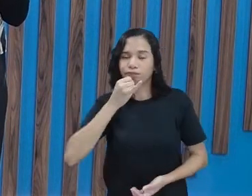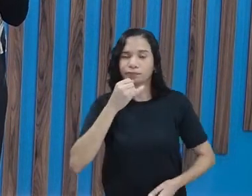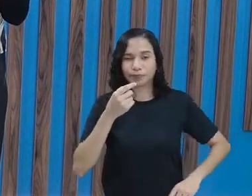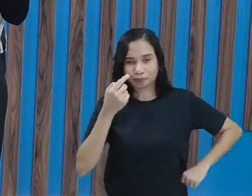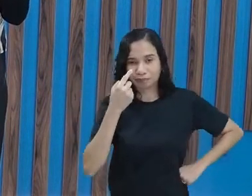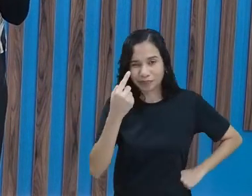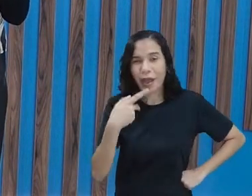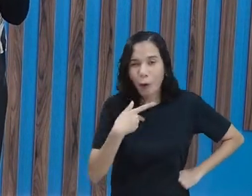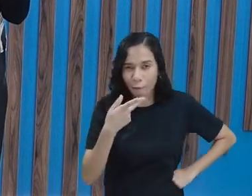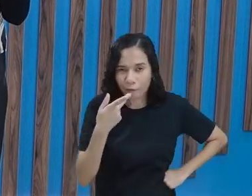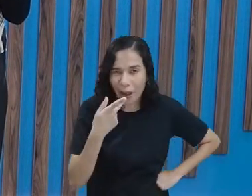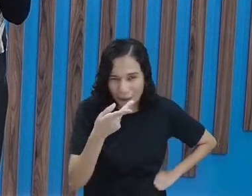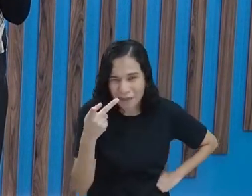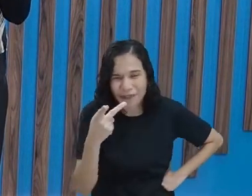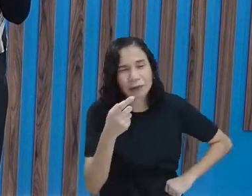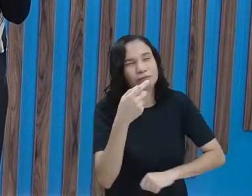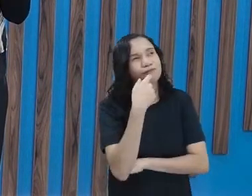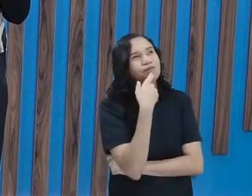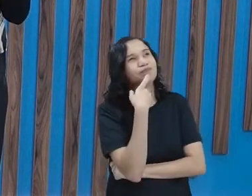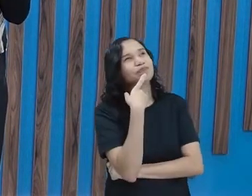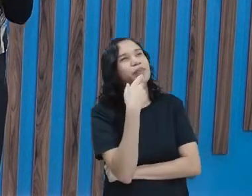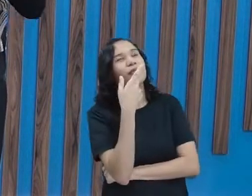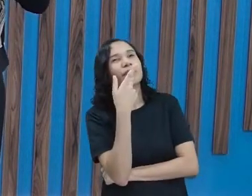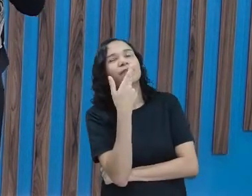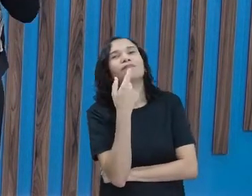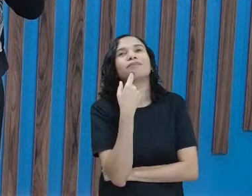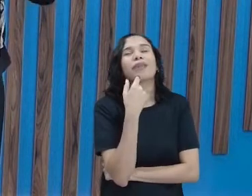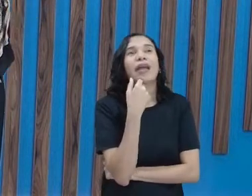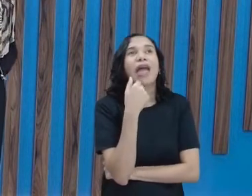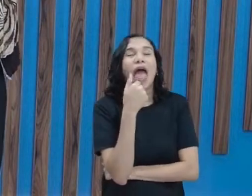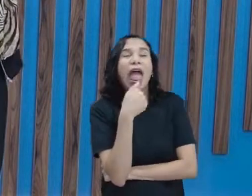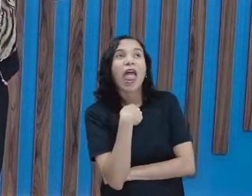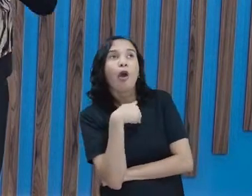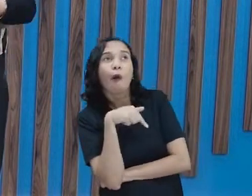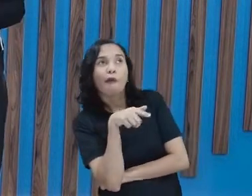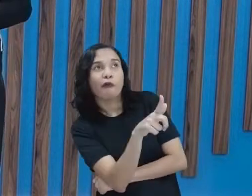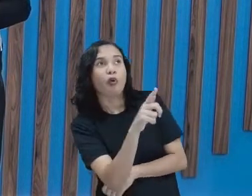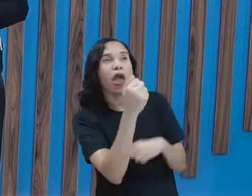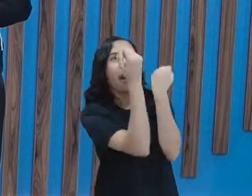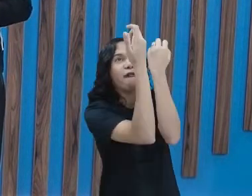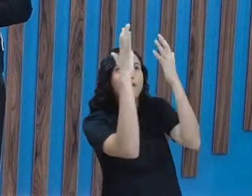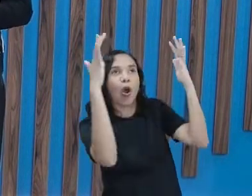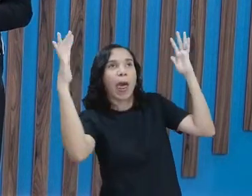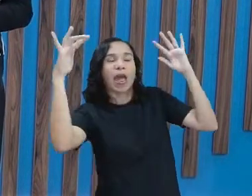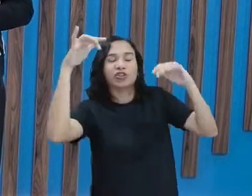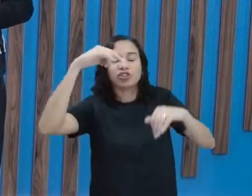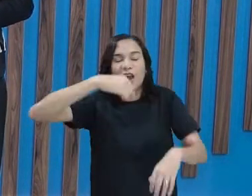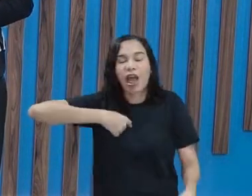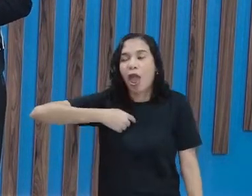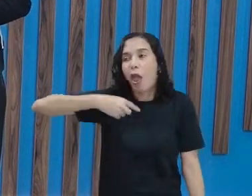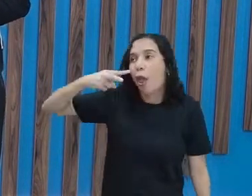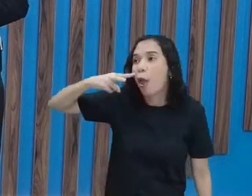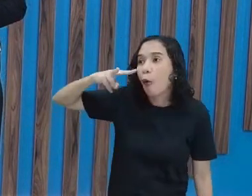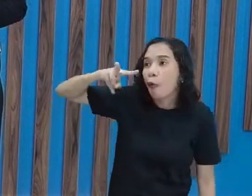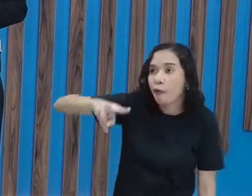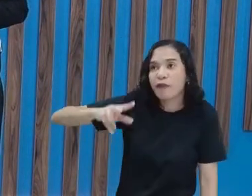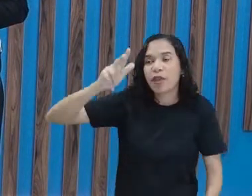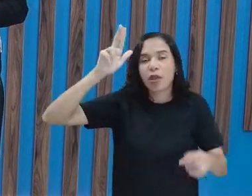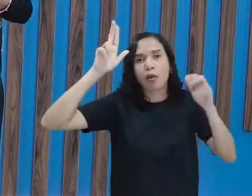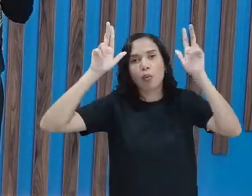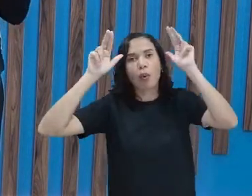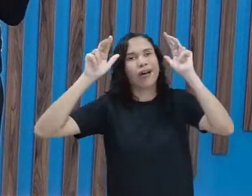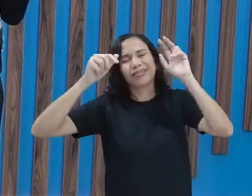uma história para vocês, eu não vou falar assim, eu fui à floresta, eu vi o coelhinho.